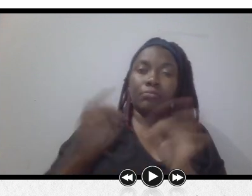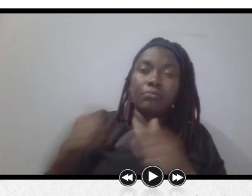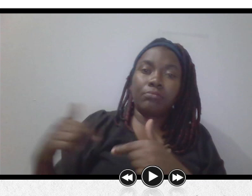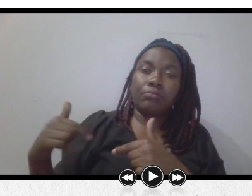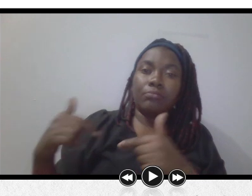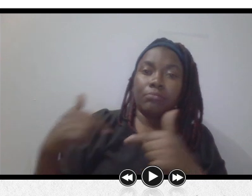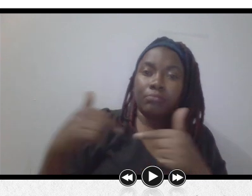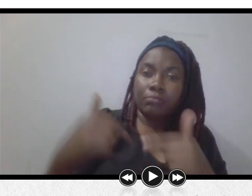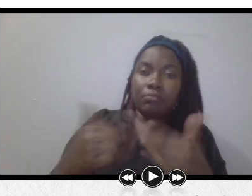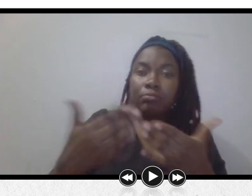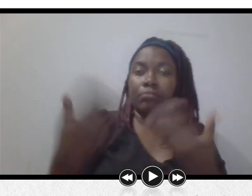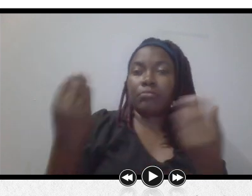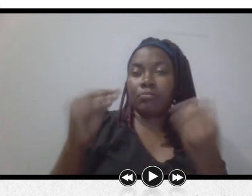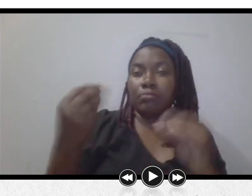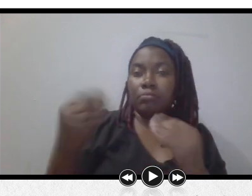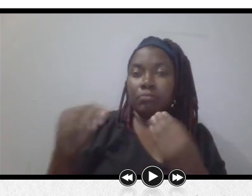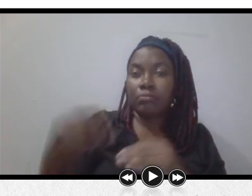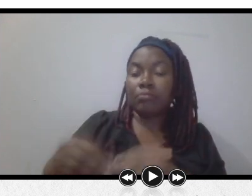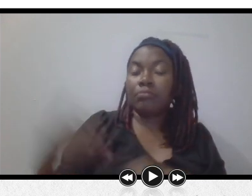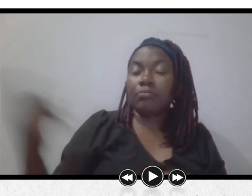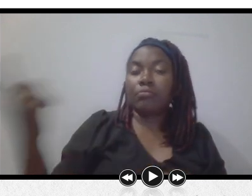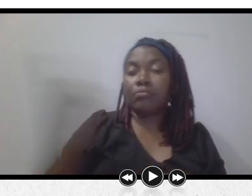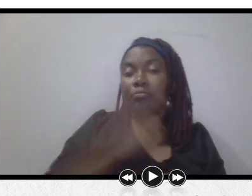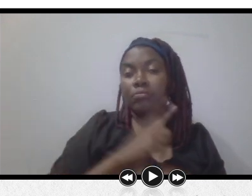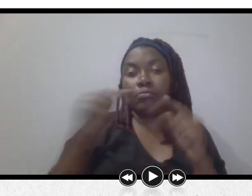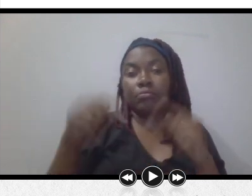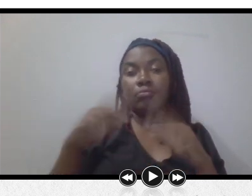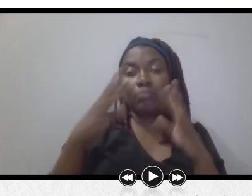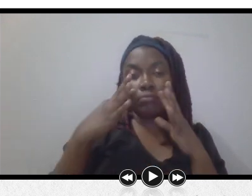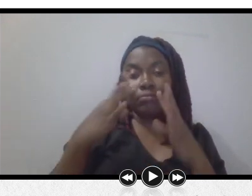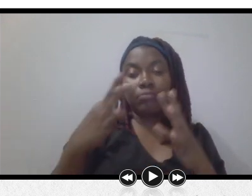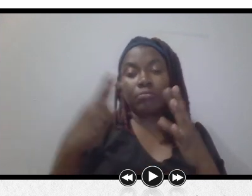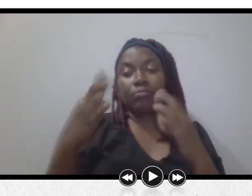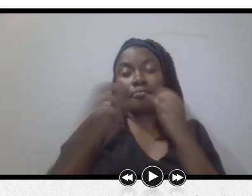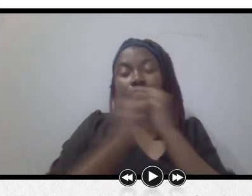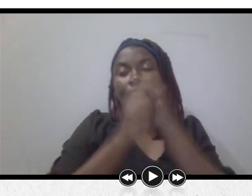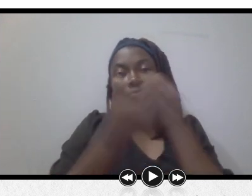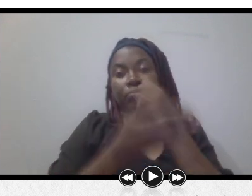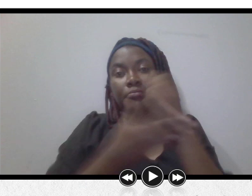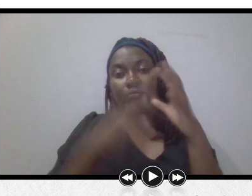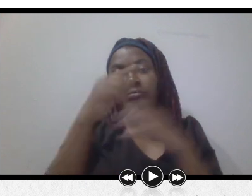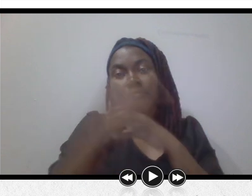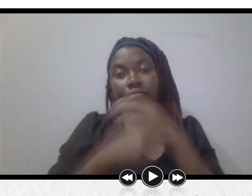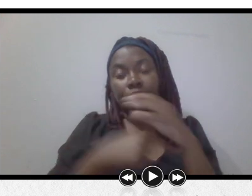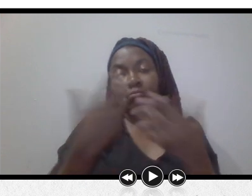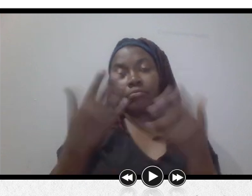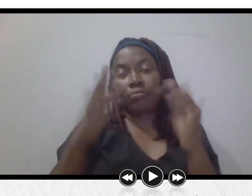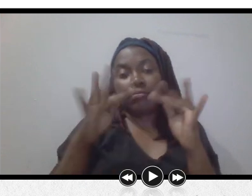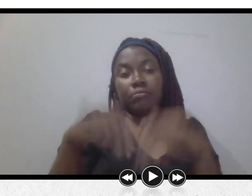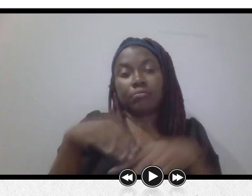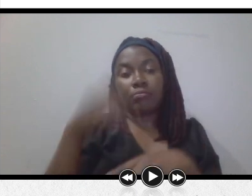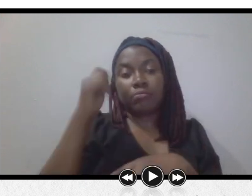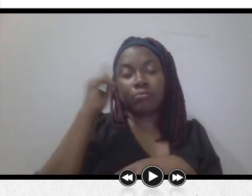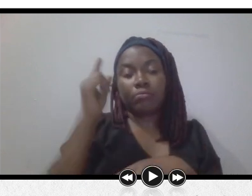mobilizando para essa implantação, para que possamos aqui atender às premissas de universalização. E, por fim, a ideia